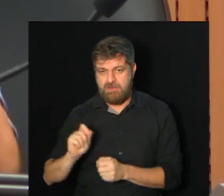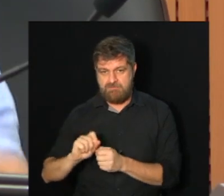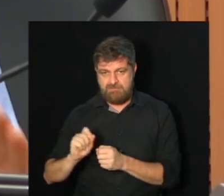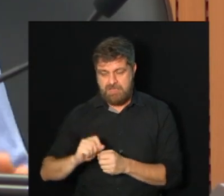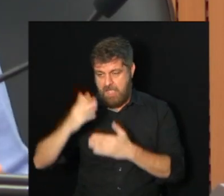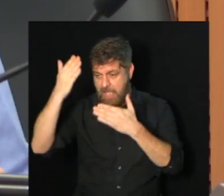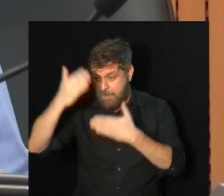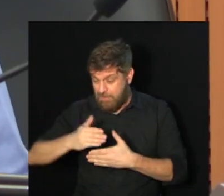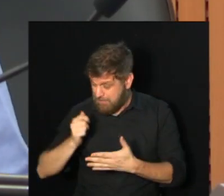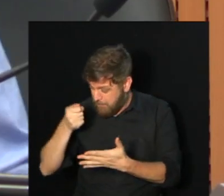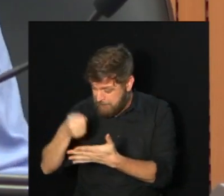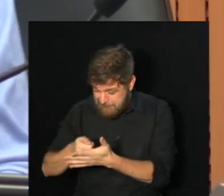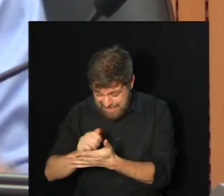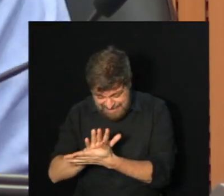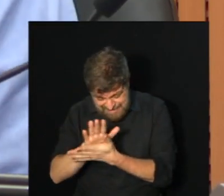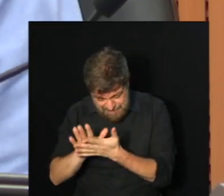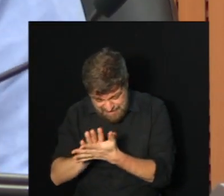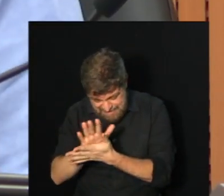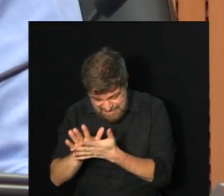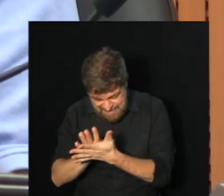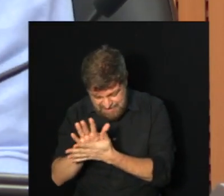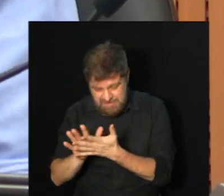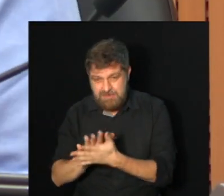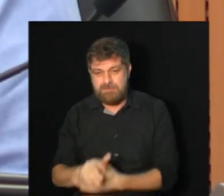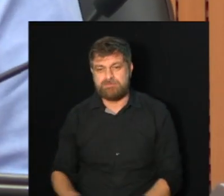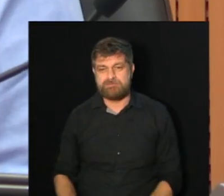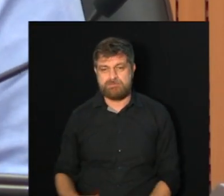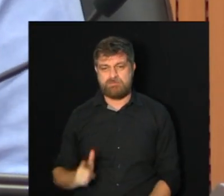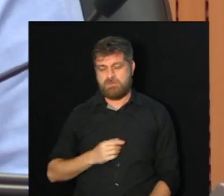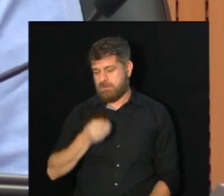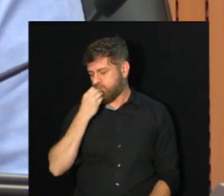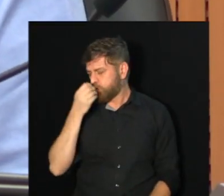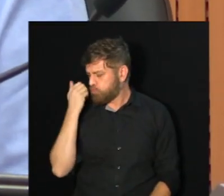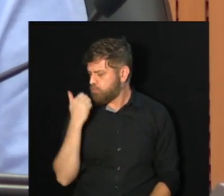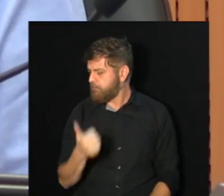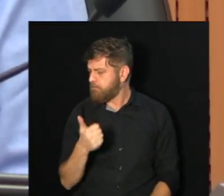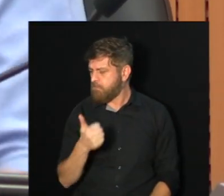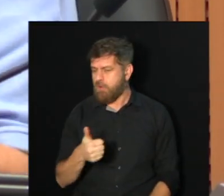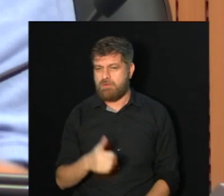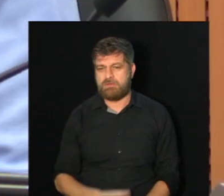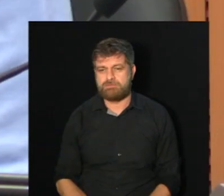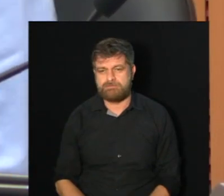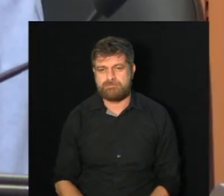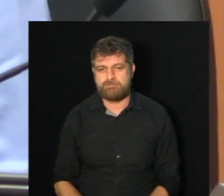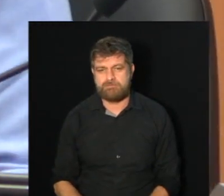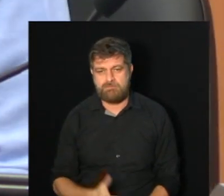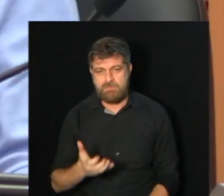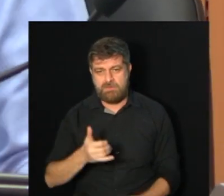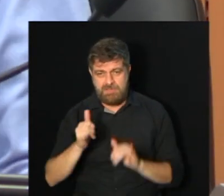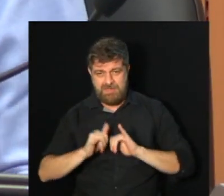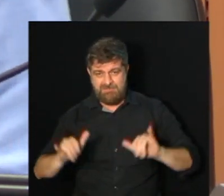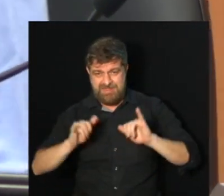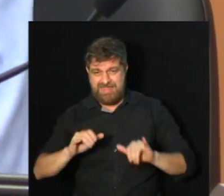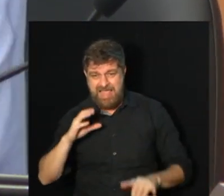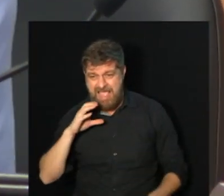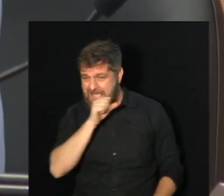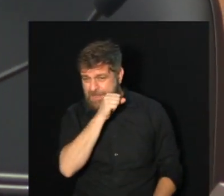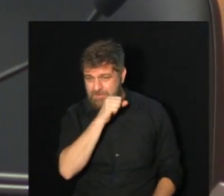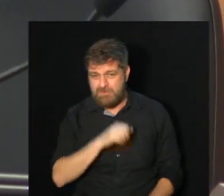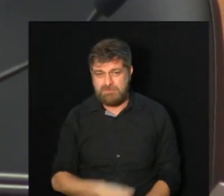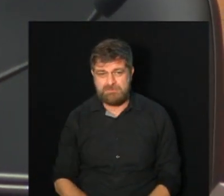mas não tem que pagar nada. Muito bem. Isso foi uma coisa muito boa. E eu queria contar só, antes de